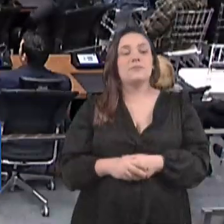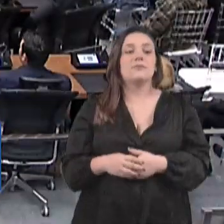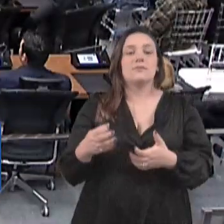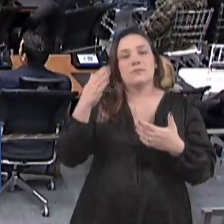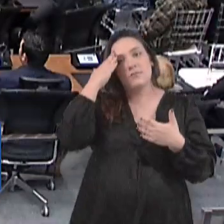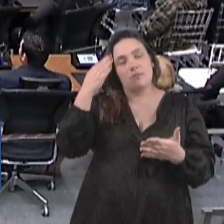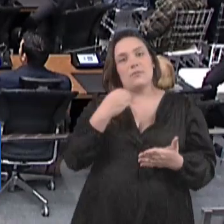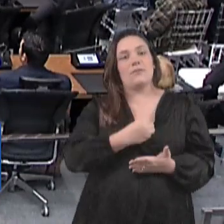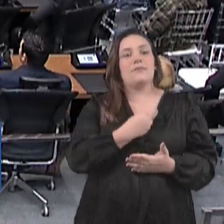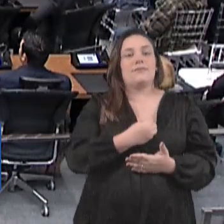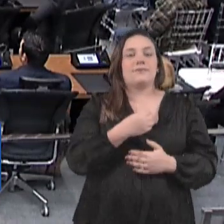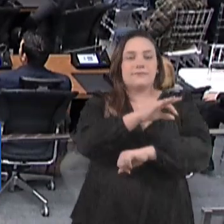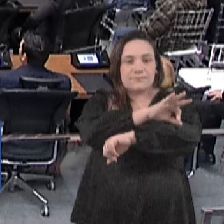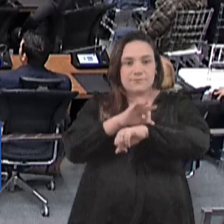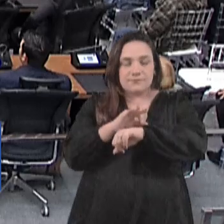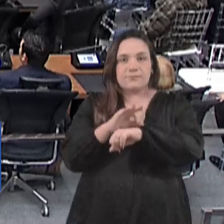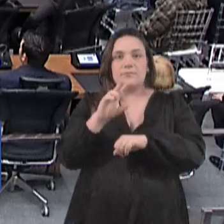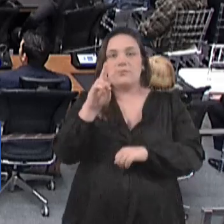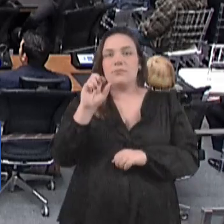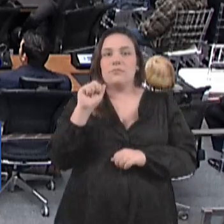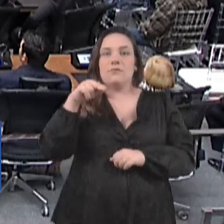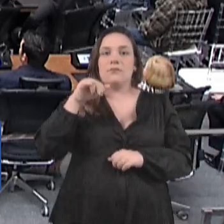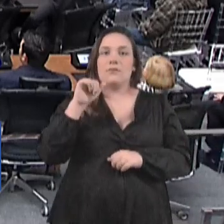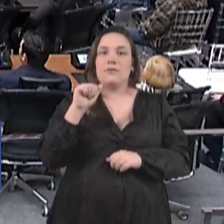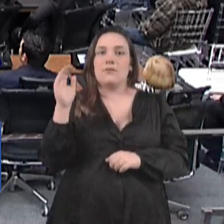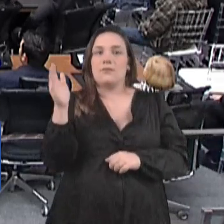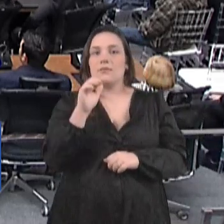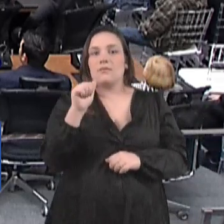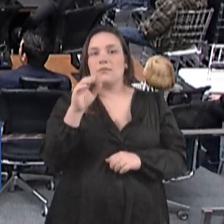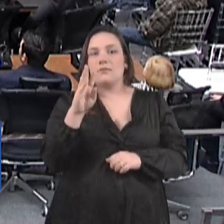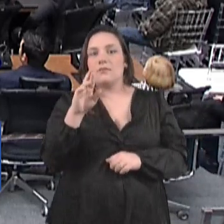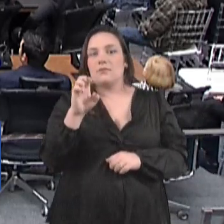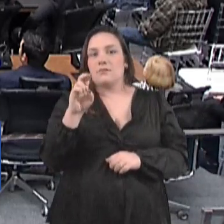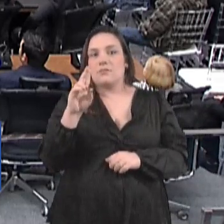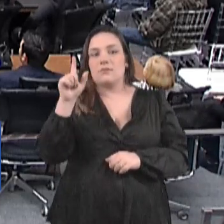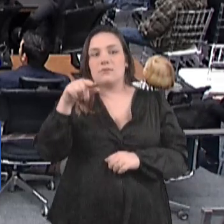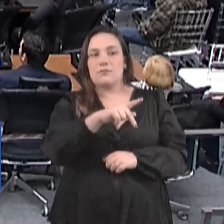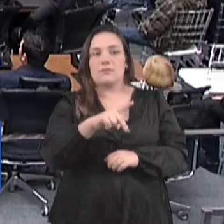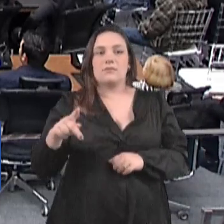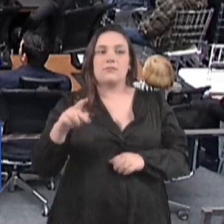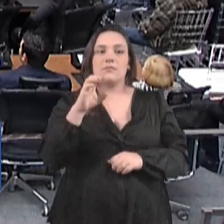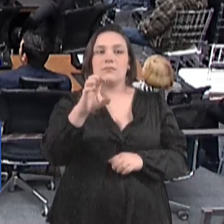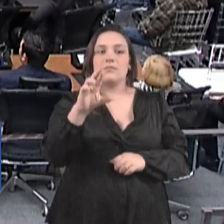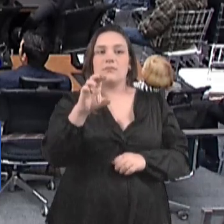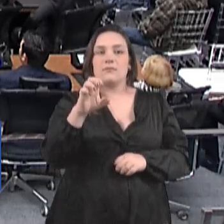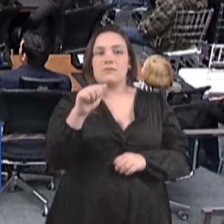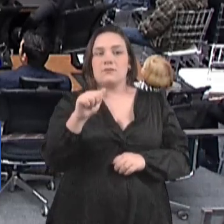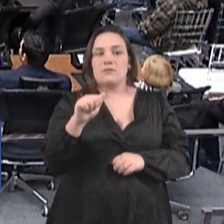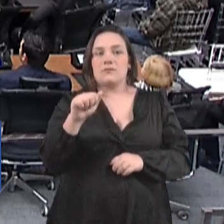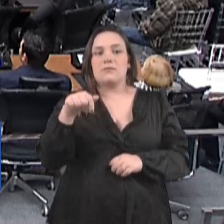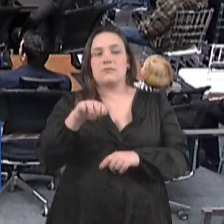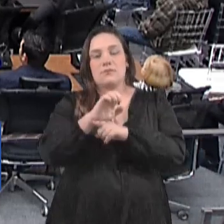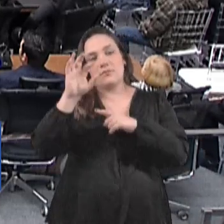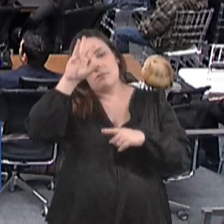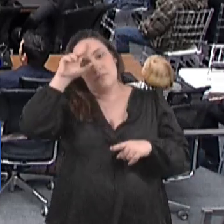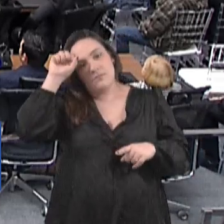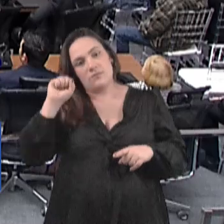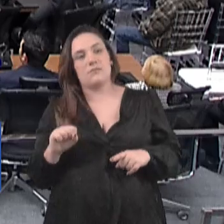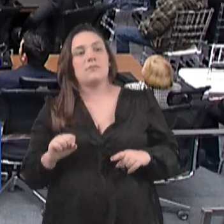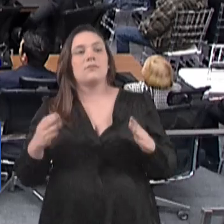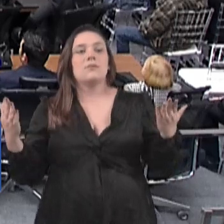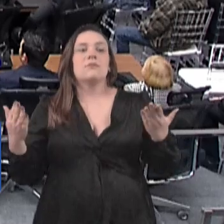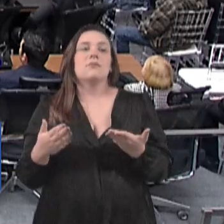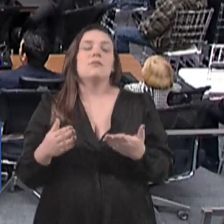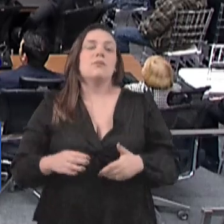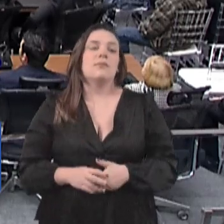presença da engenheira agrimensora Vânia Abreu de Melo, presidente do CREA Mato Grosso do Sul. Senhoras e